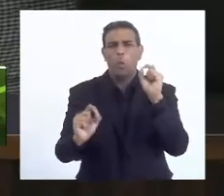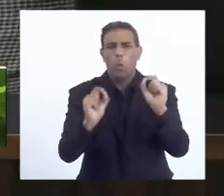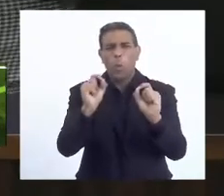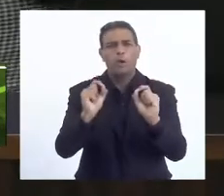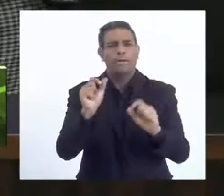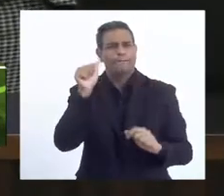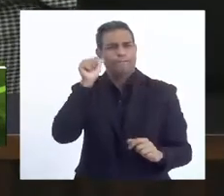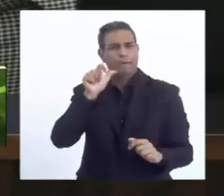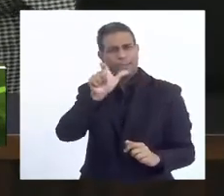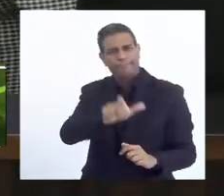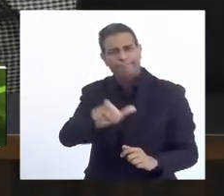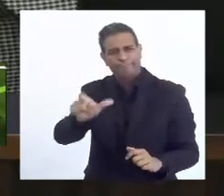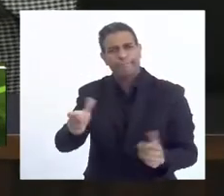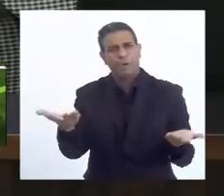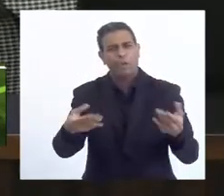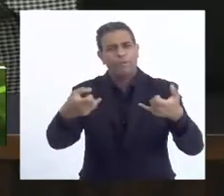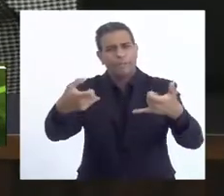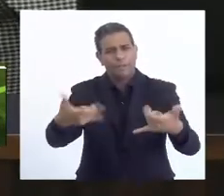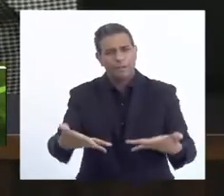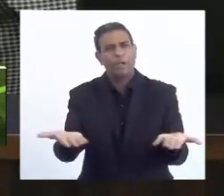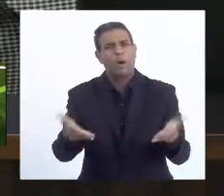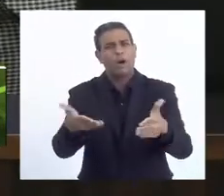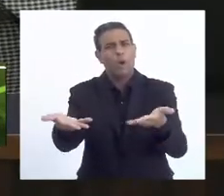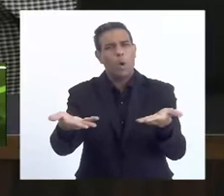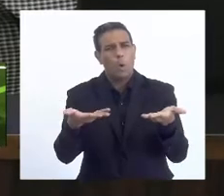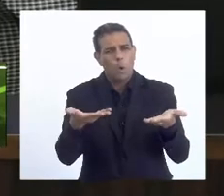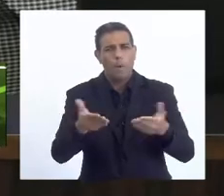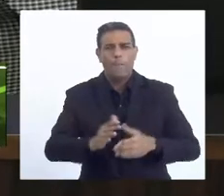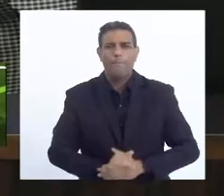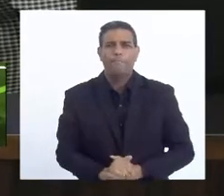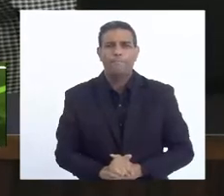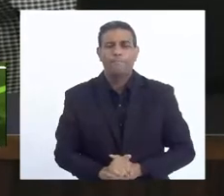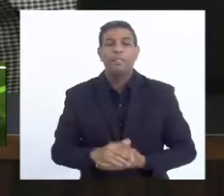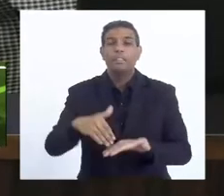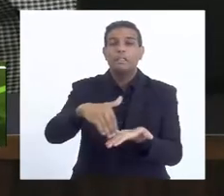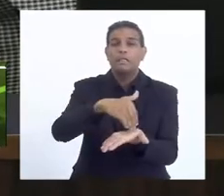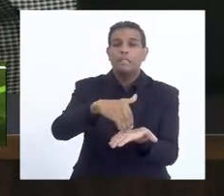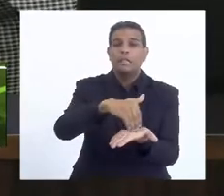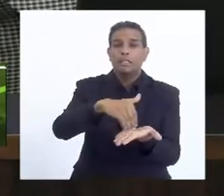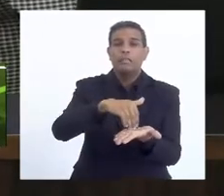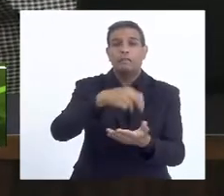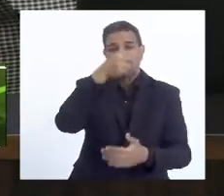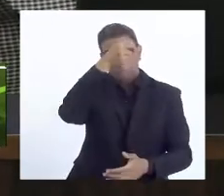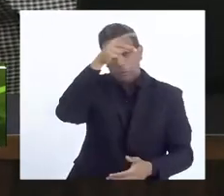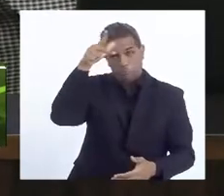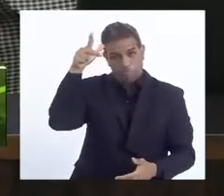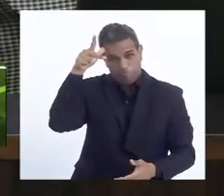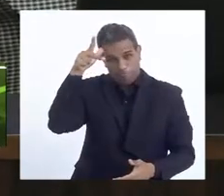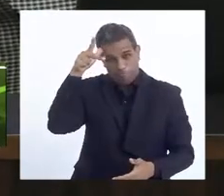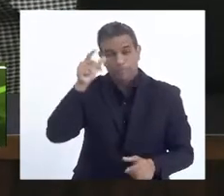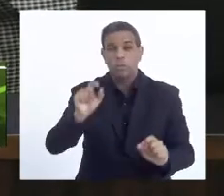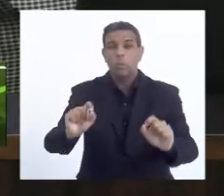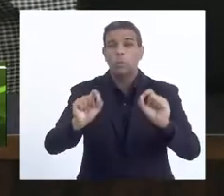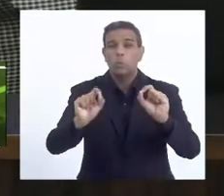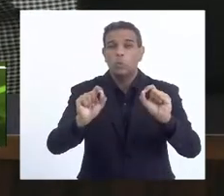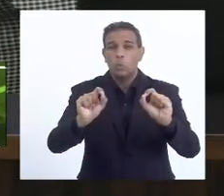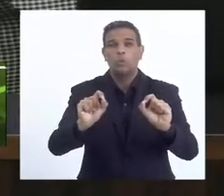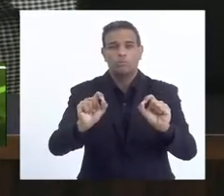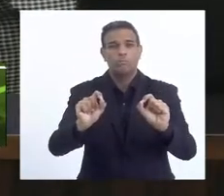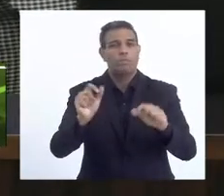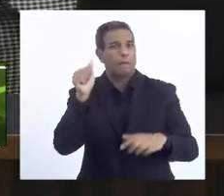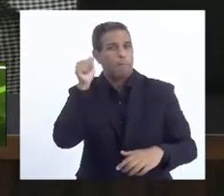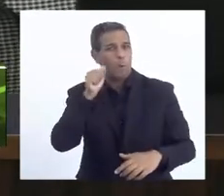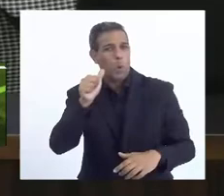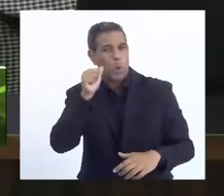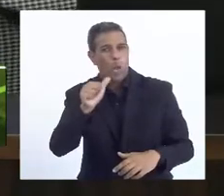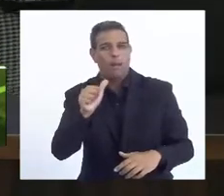Queria chamar para a mesa também, para compor nossa mesa, a secretária municipal de